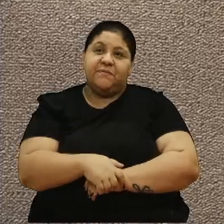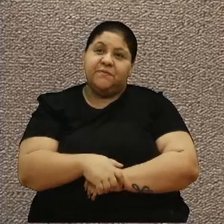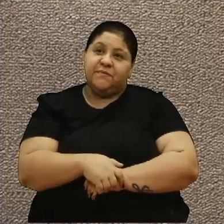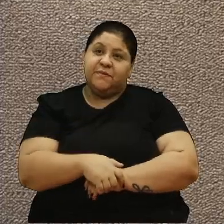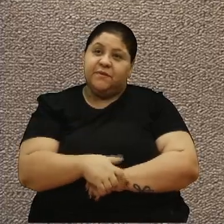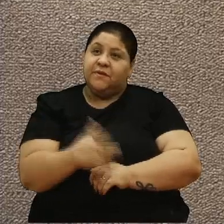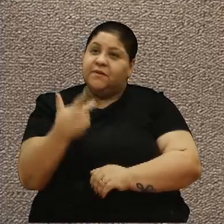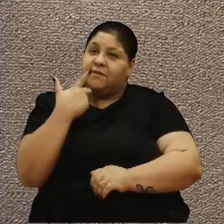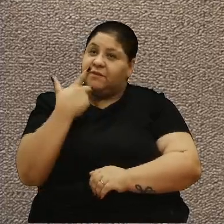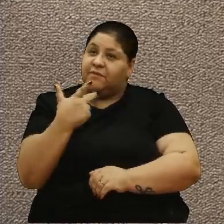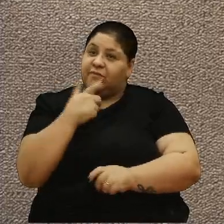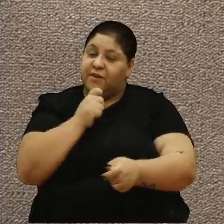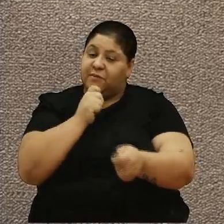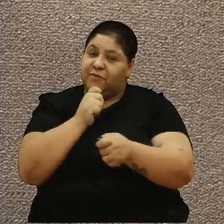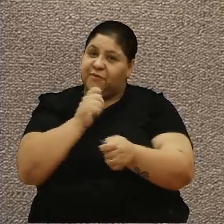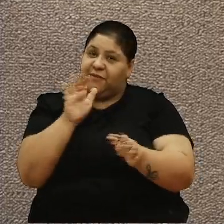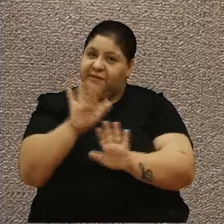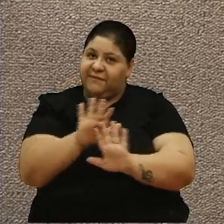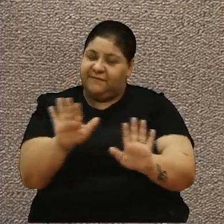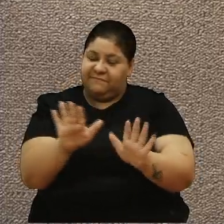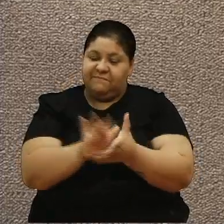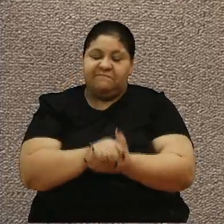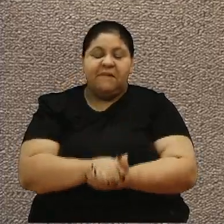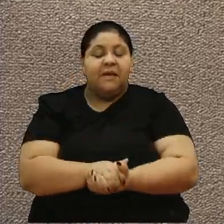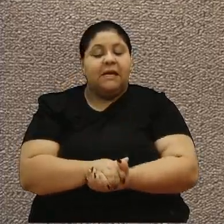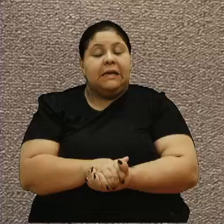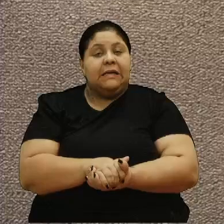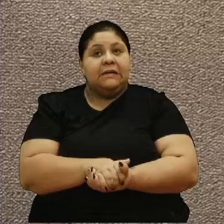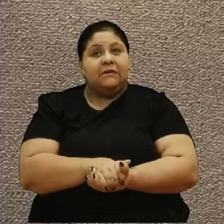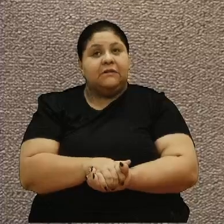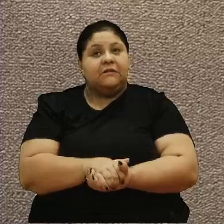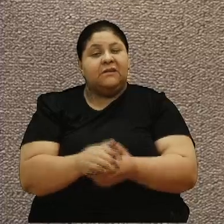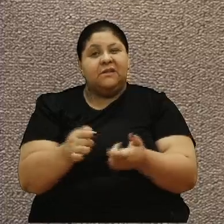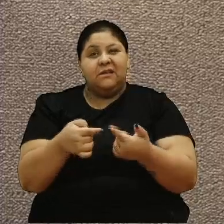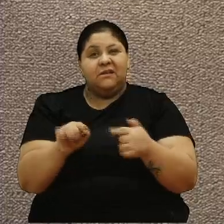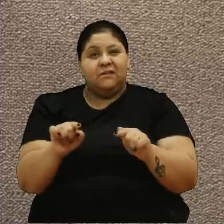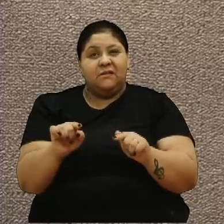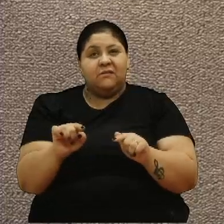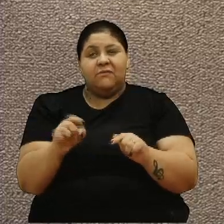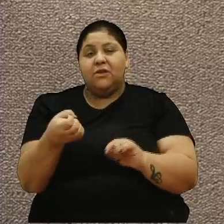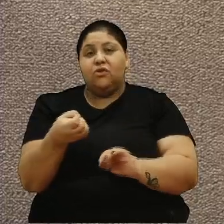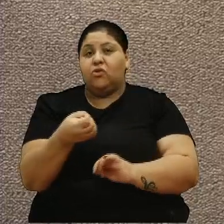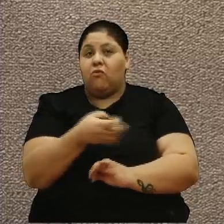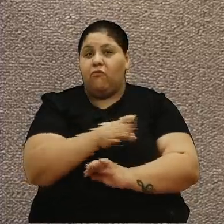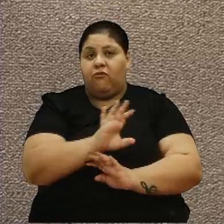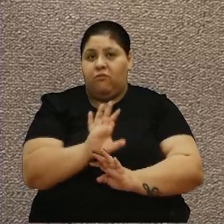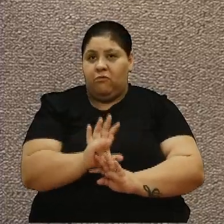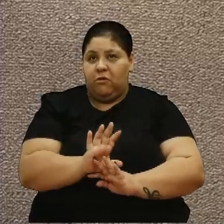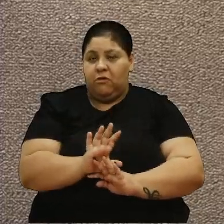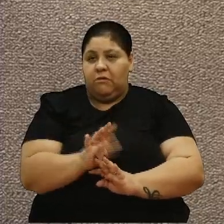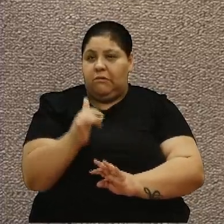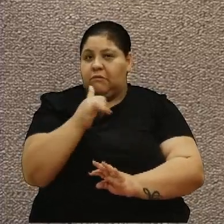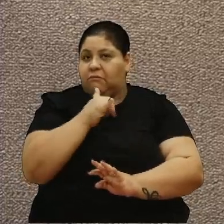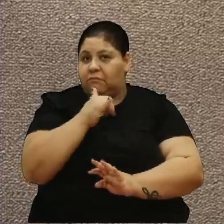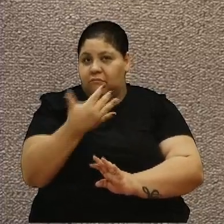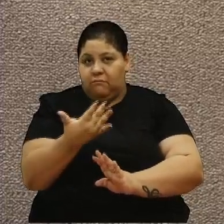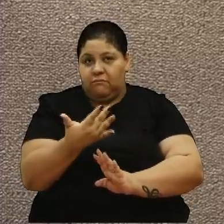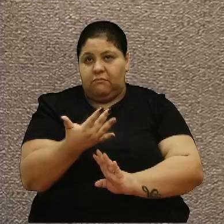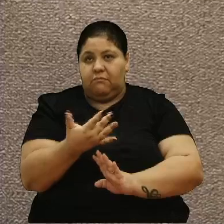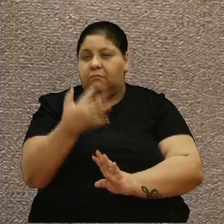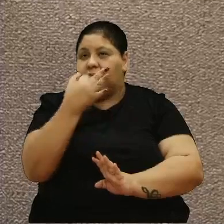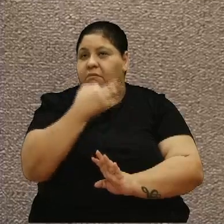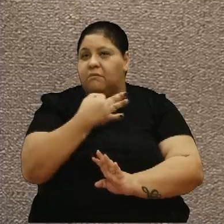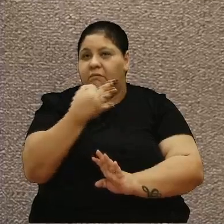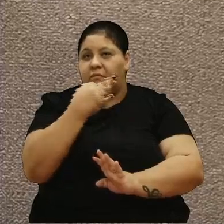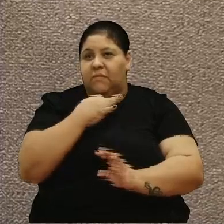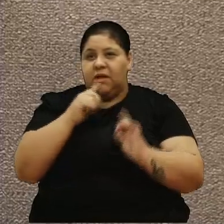Não vou falar no microfone aqui. Mas não é inédito. Infelizmente, Caxias é a